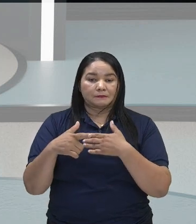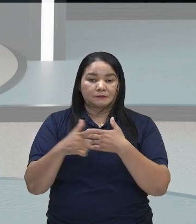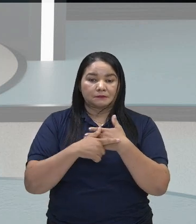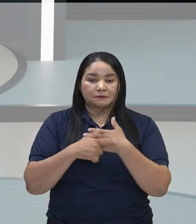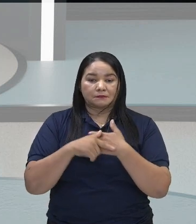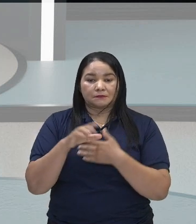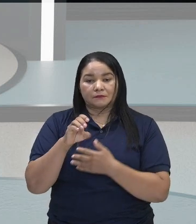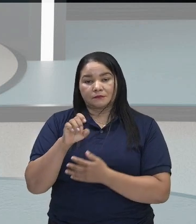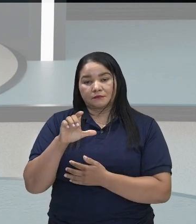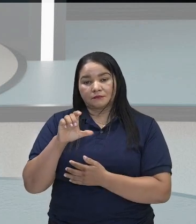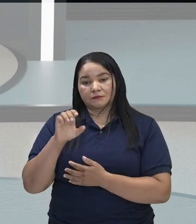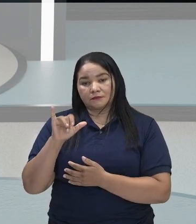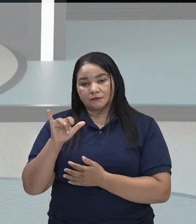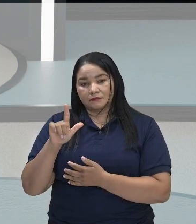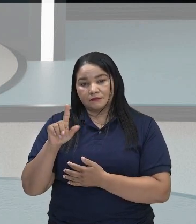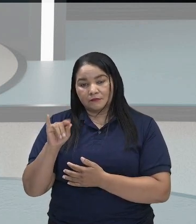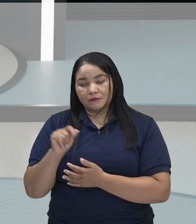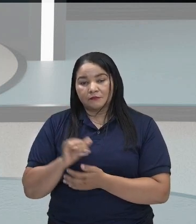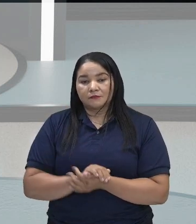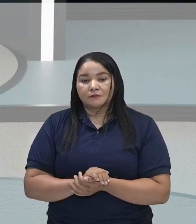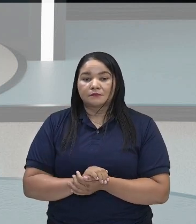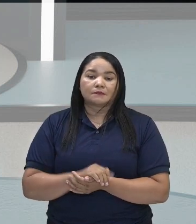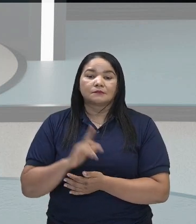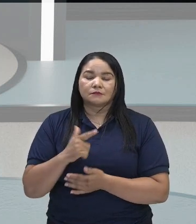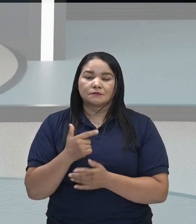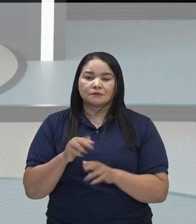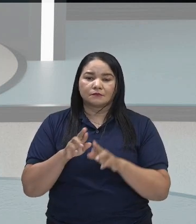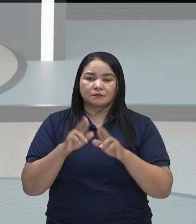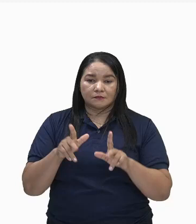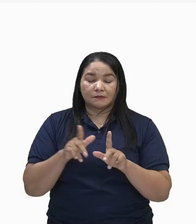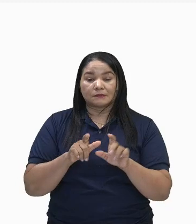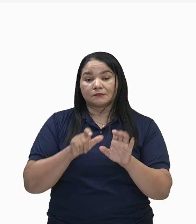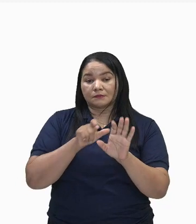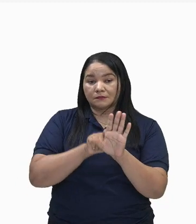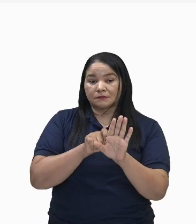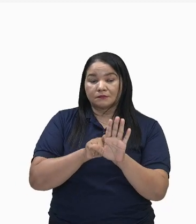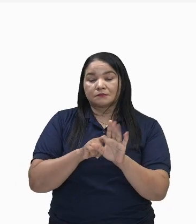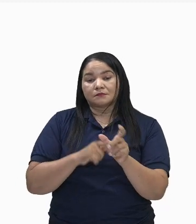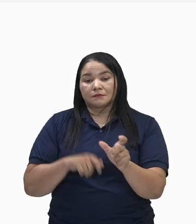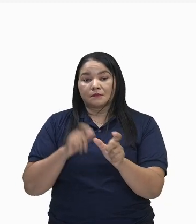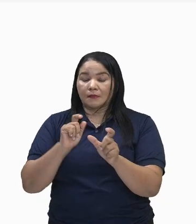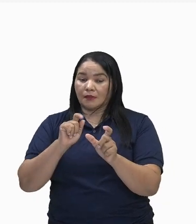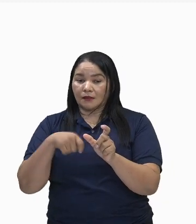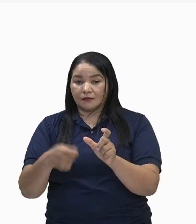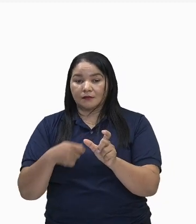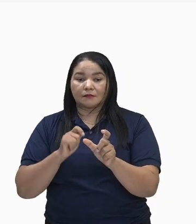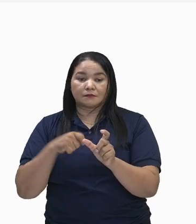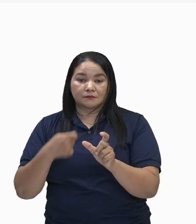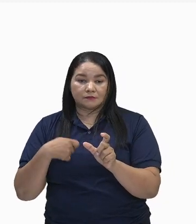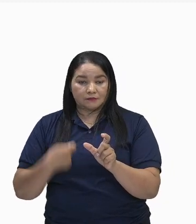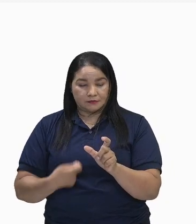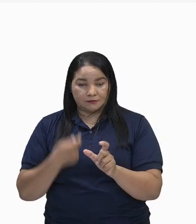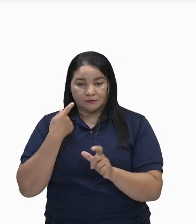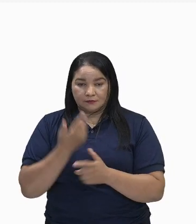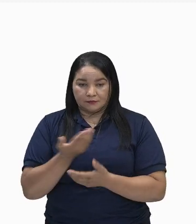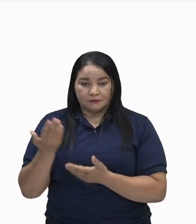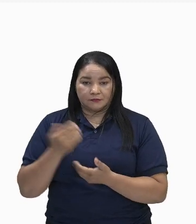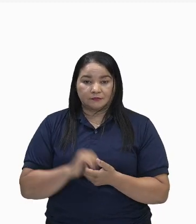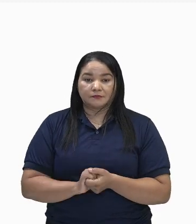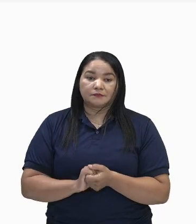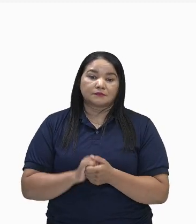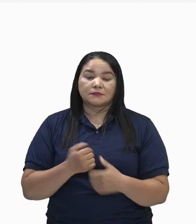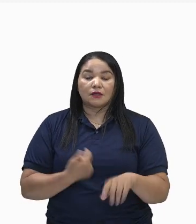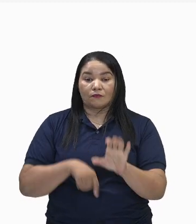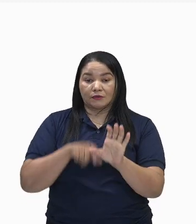Vamos ver a diferença entre assíndeto e polissíndeto. Lembra que eu falei? Assíndeto,